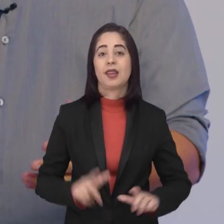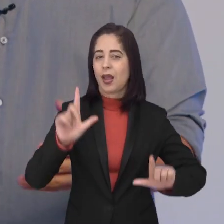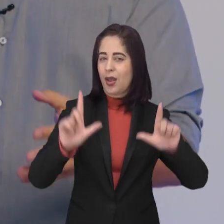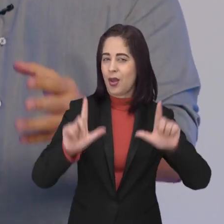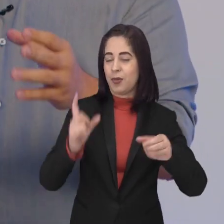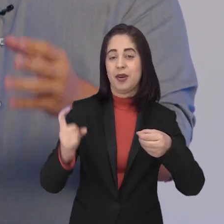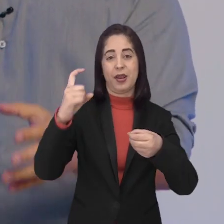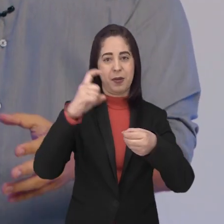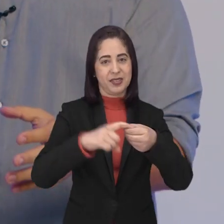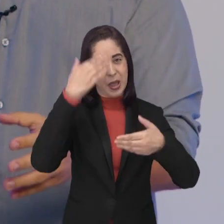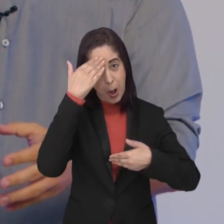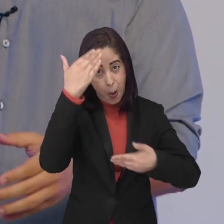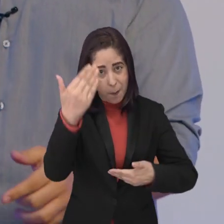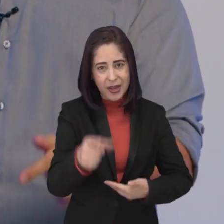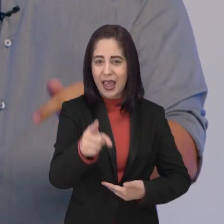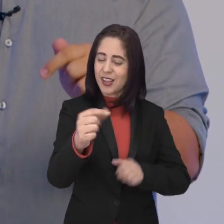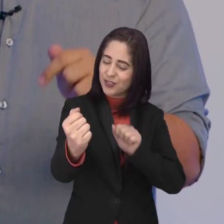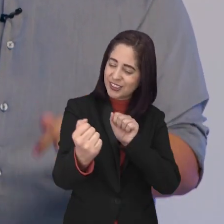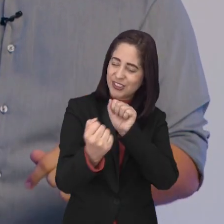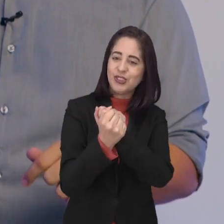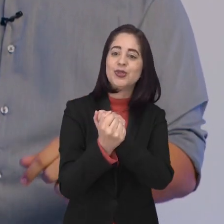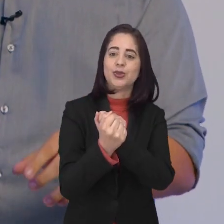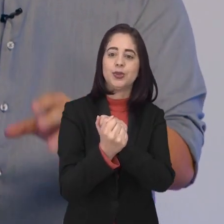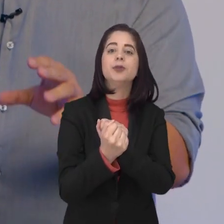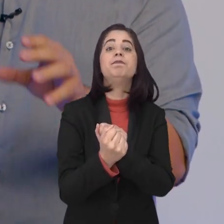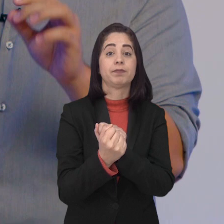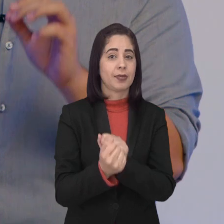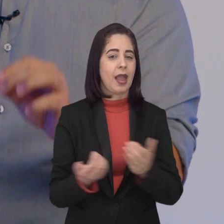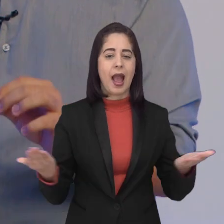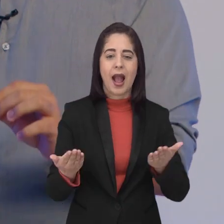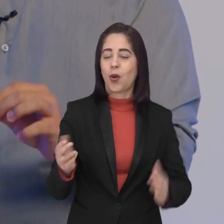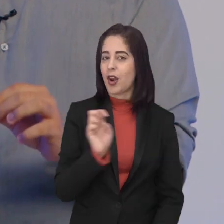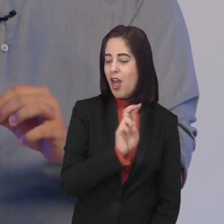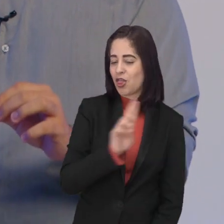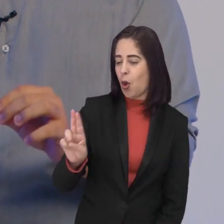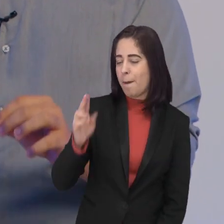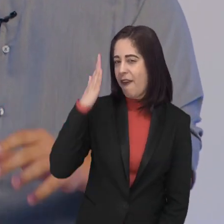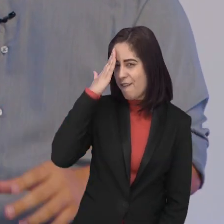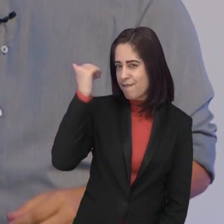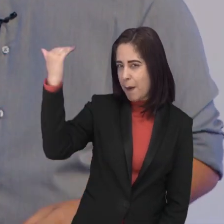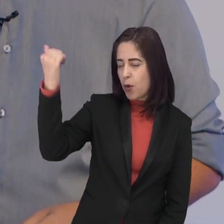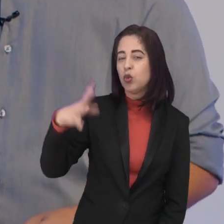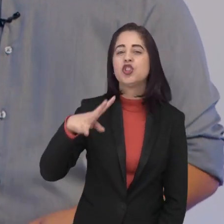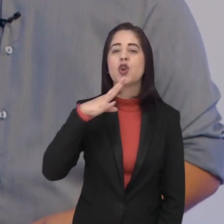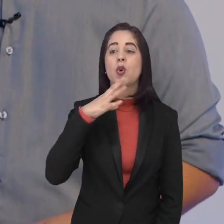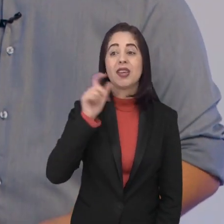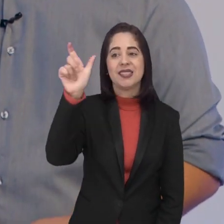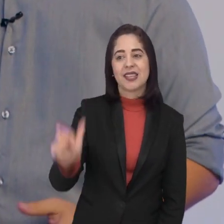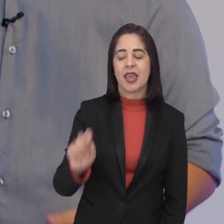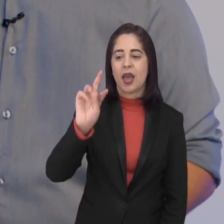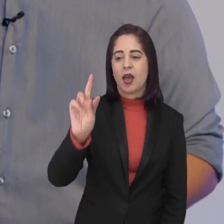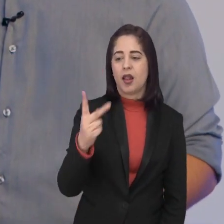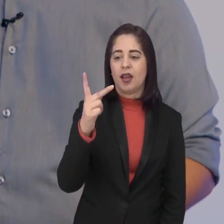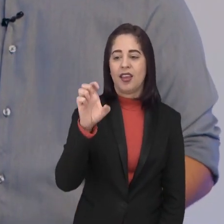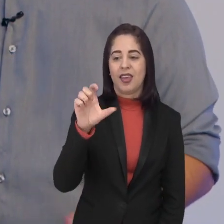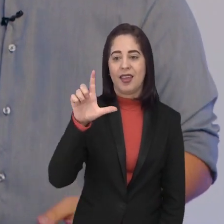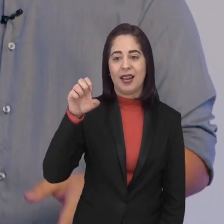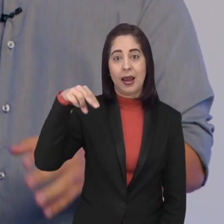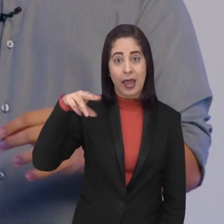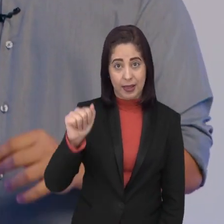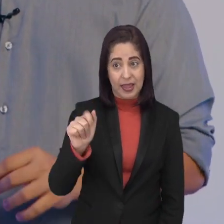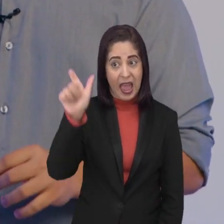Estamos de volta, agradeço por você estar aqui com a gente. E olha, no Nomes da Cidade de hoje, vamos conhecer a história de Helena